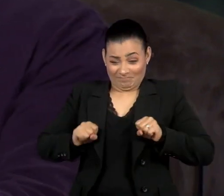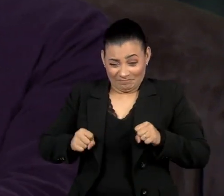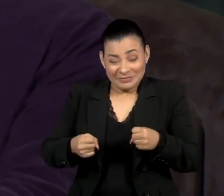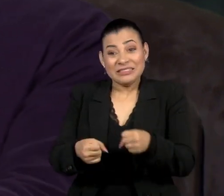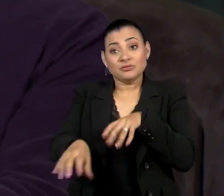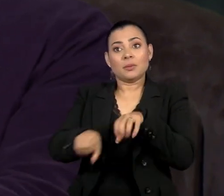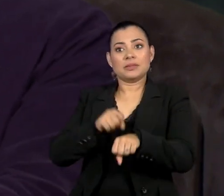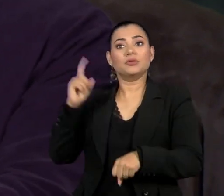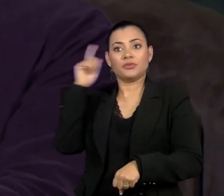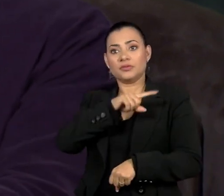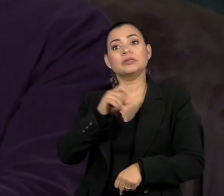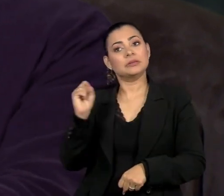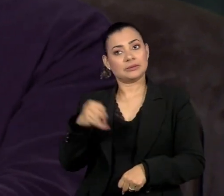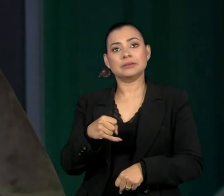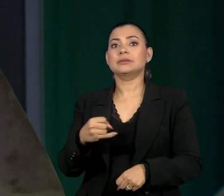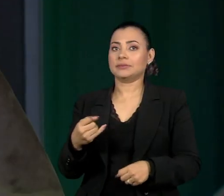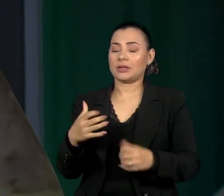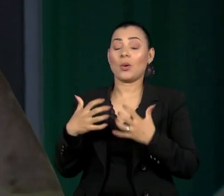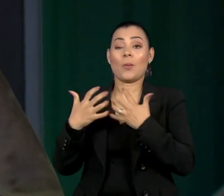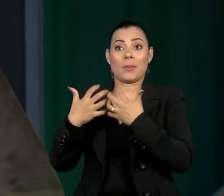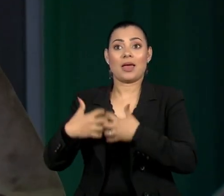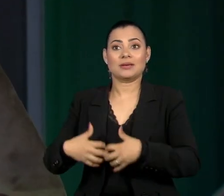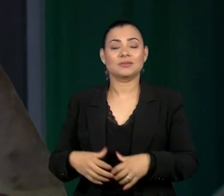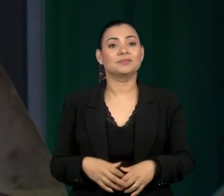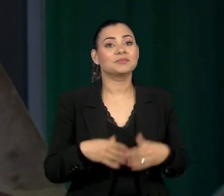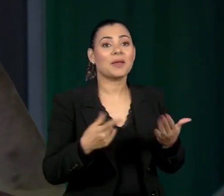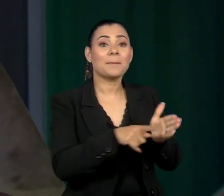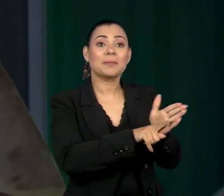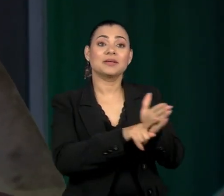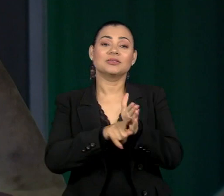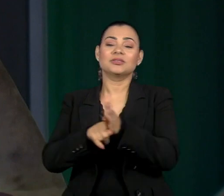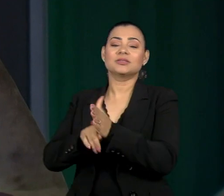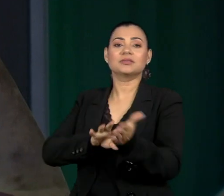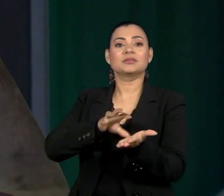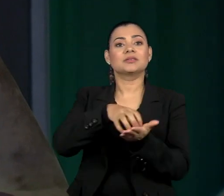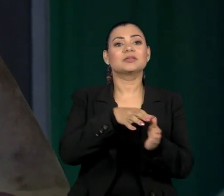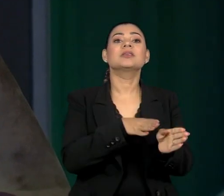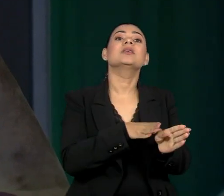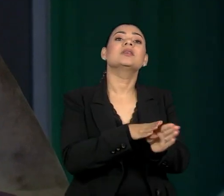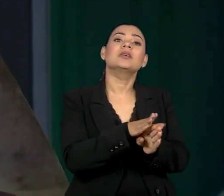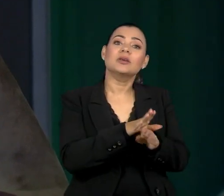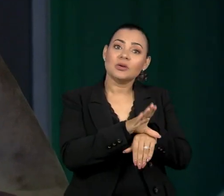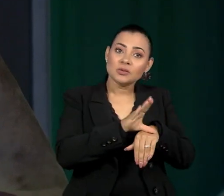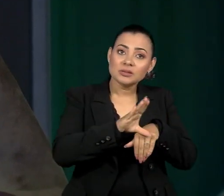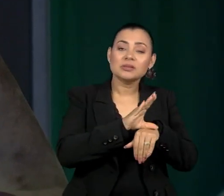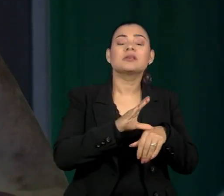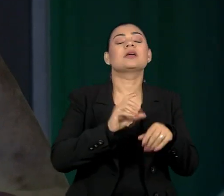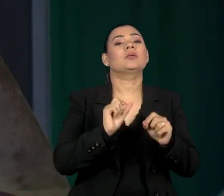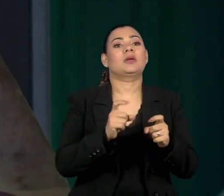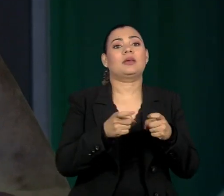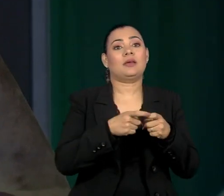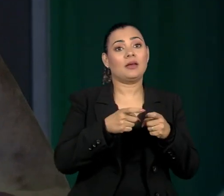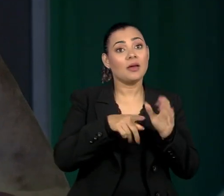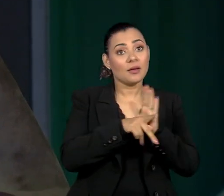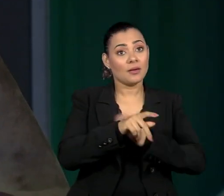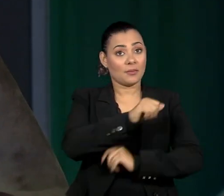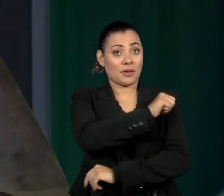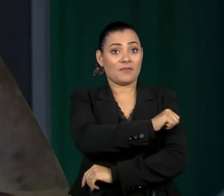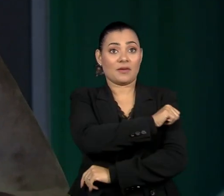difícil, foi complexo. Olha, na pesquisa realizada pelo Conselho Federal de Enfermagem, os negros